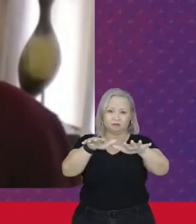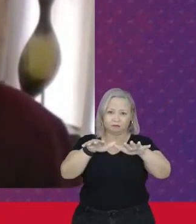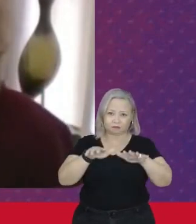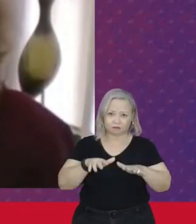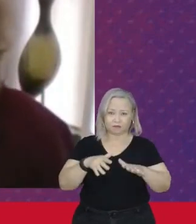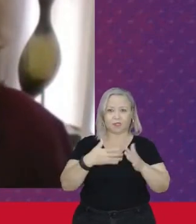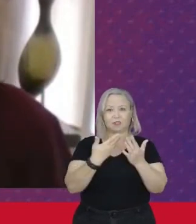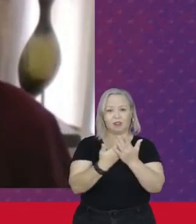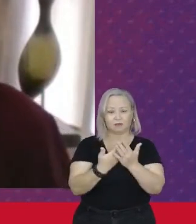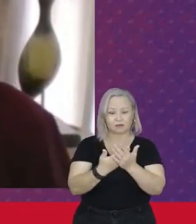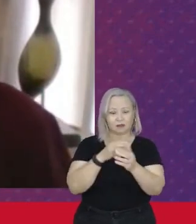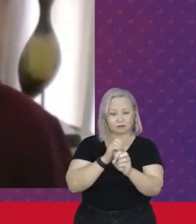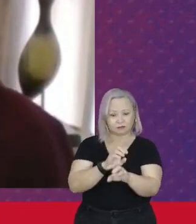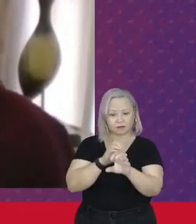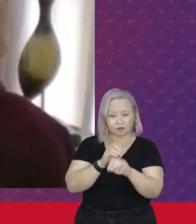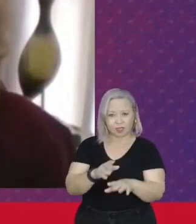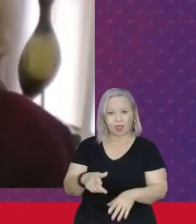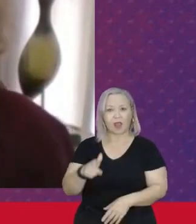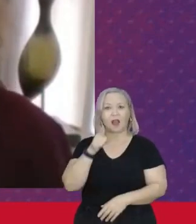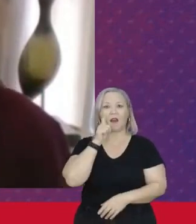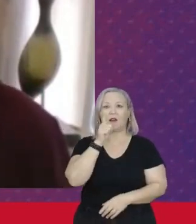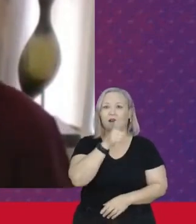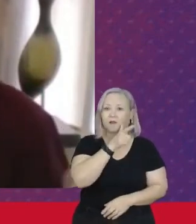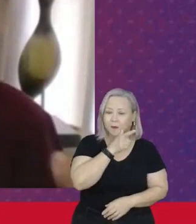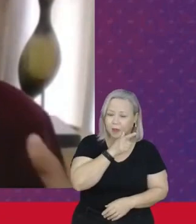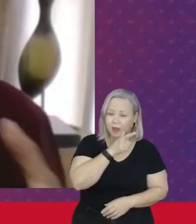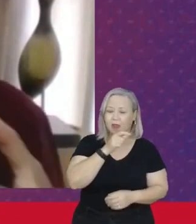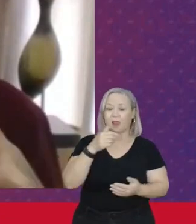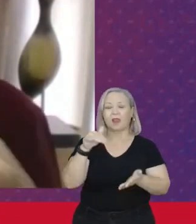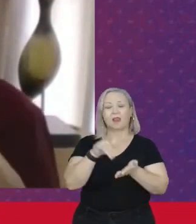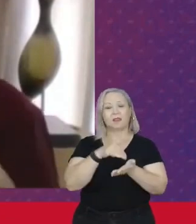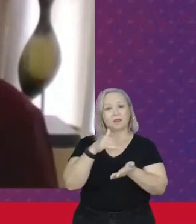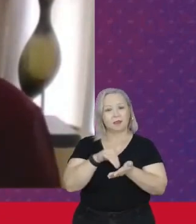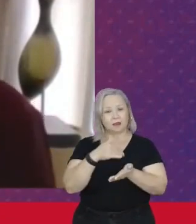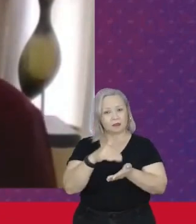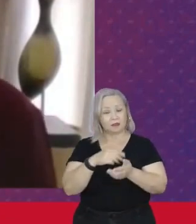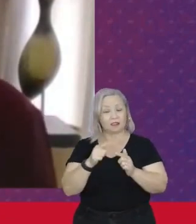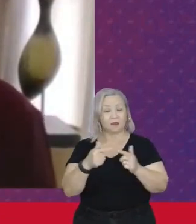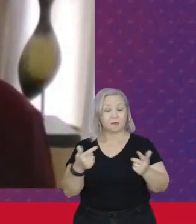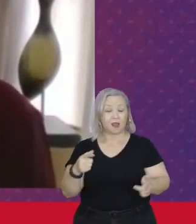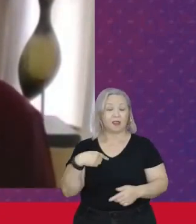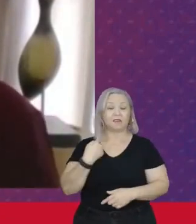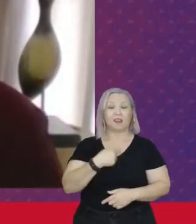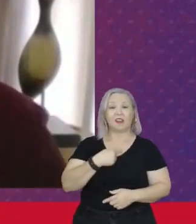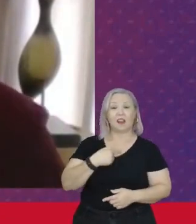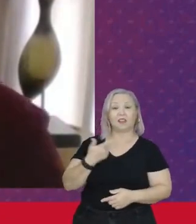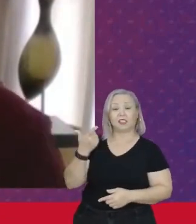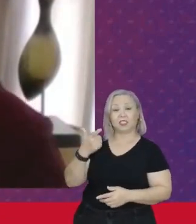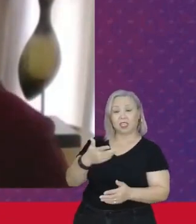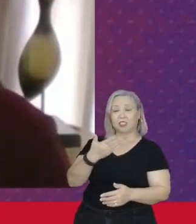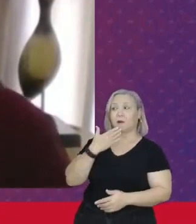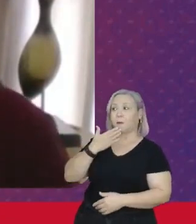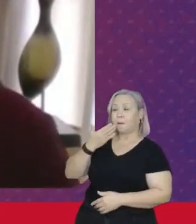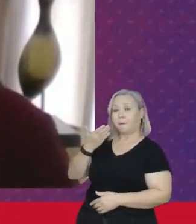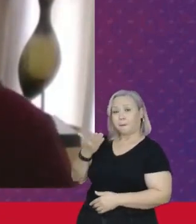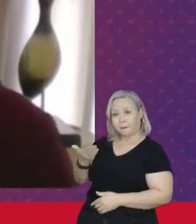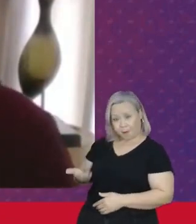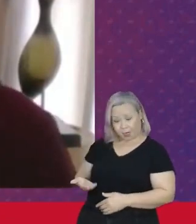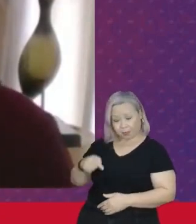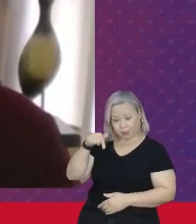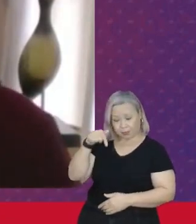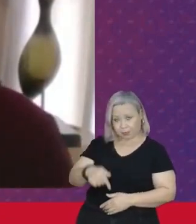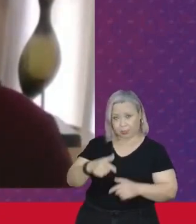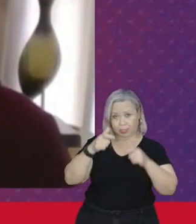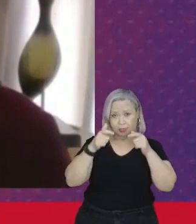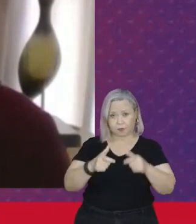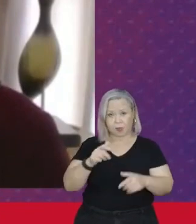na merenda, na secretaria, mas a gente reivindica estar presente nesse espaço